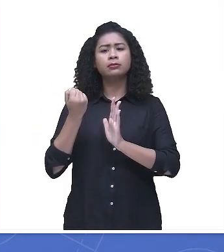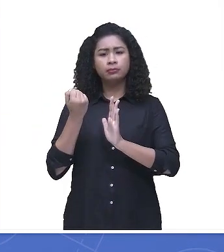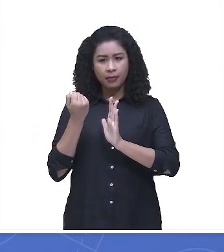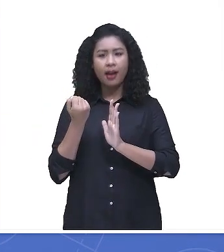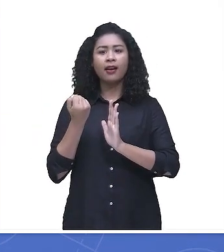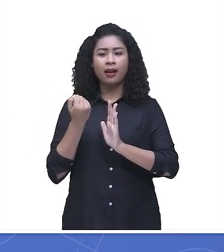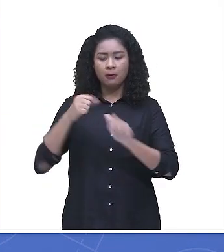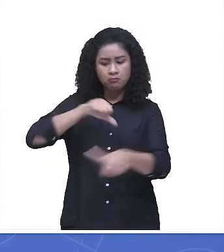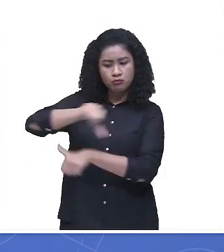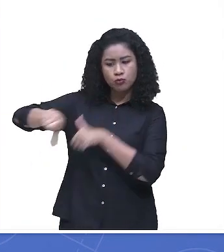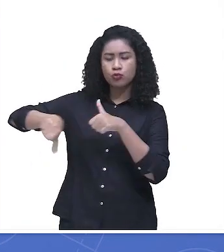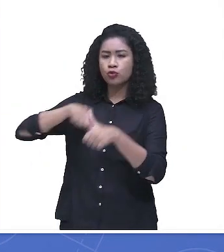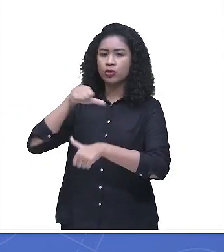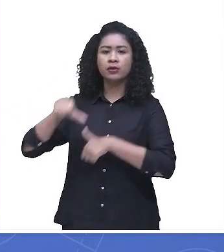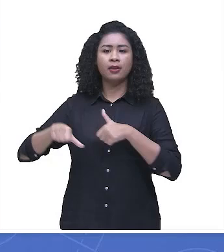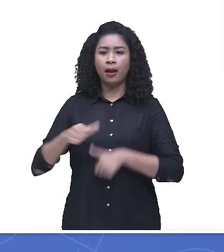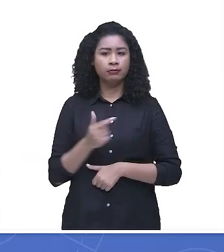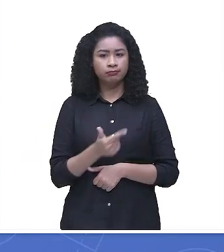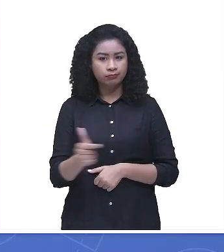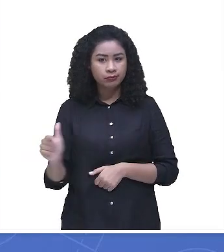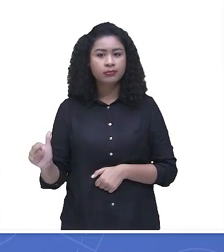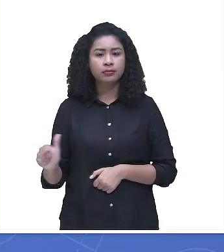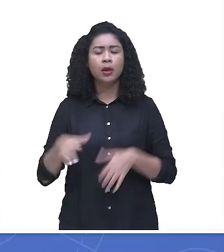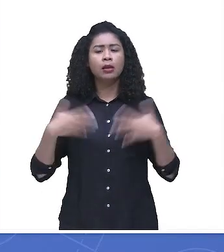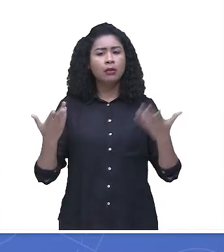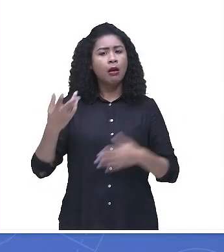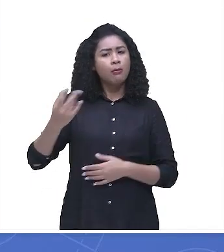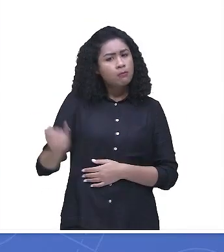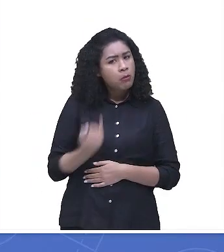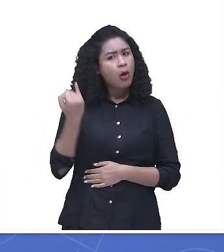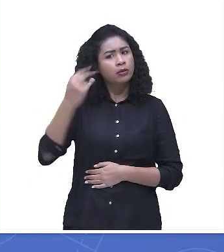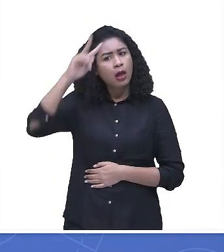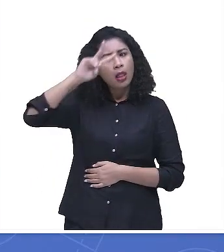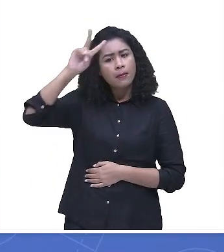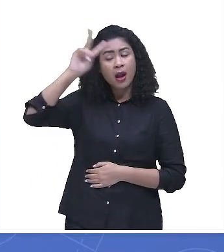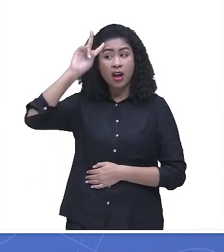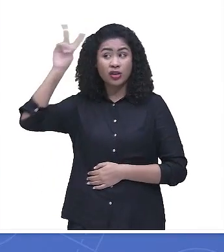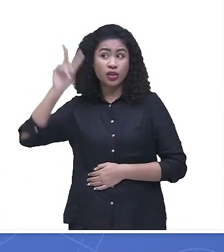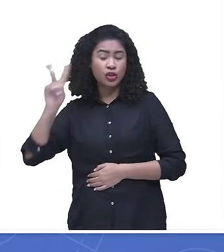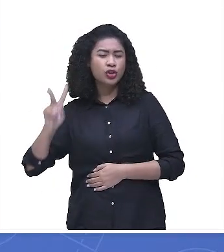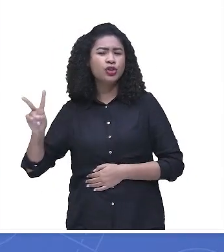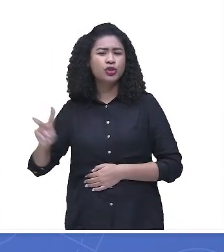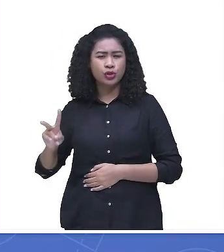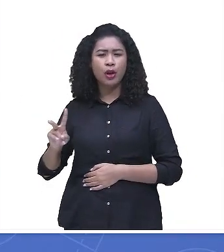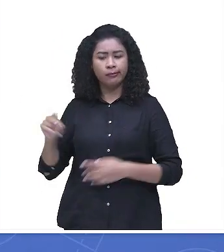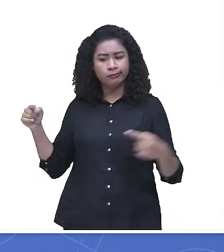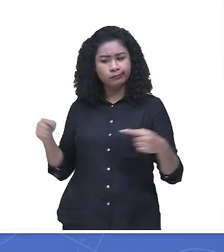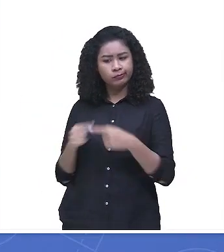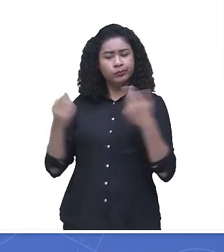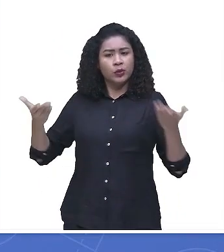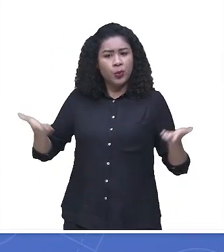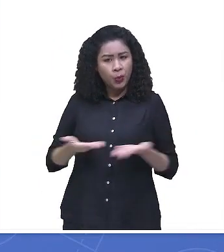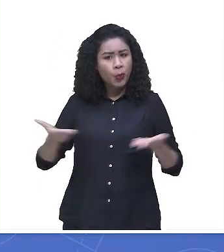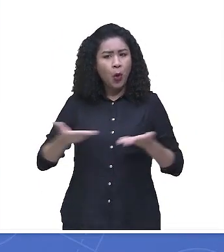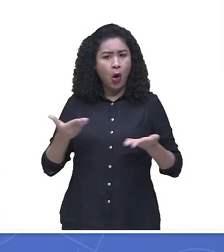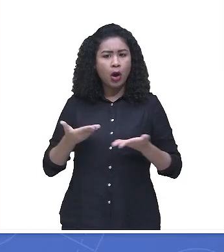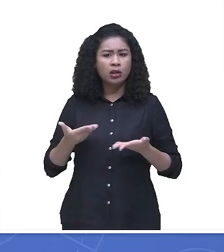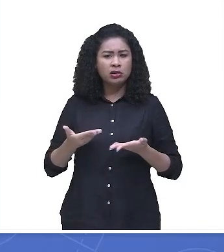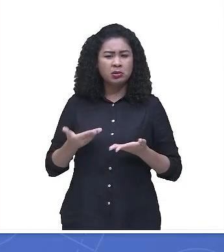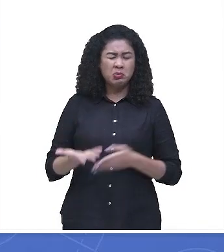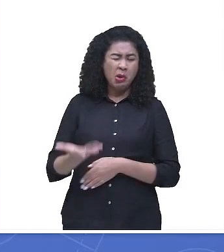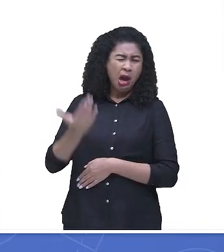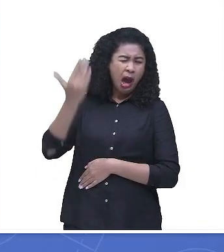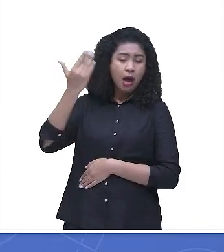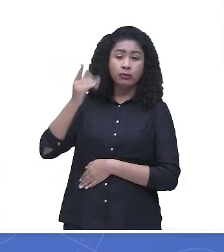para vocês, é muito importante nós lembrarmos que a história ela não está tão longe quanto a gente pensa, não é verdade? Por quê? Porque toda